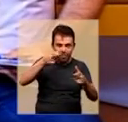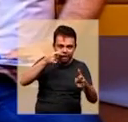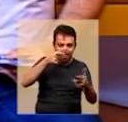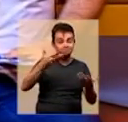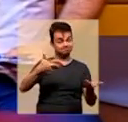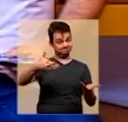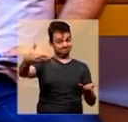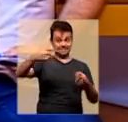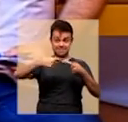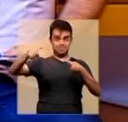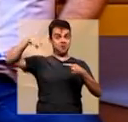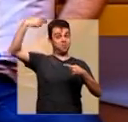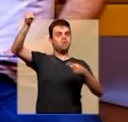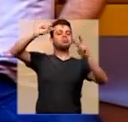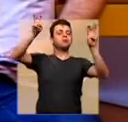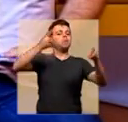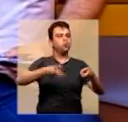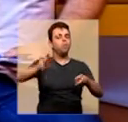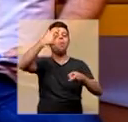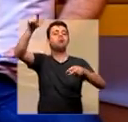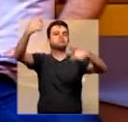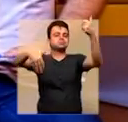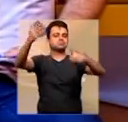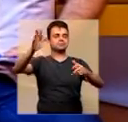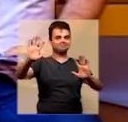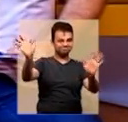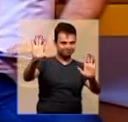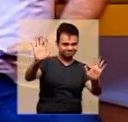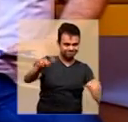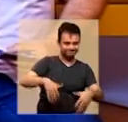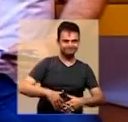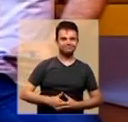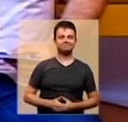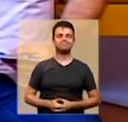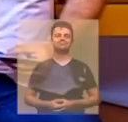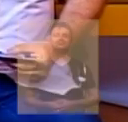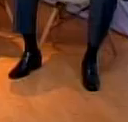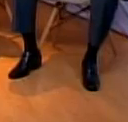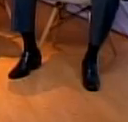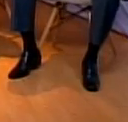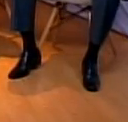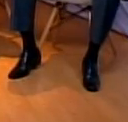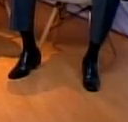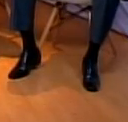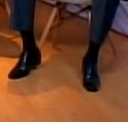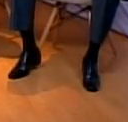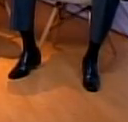conosco. Ponto de Vista volta na semana que vem e a gente espera você aqui. Tchau. Tchau.